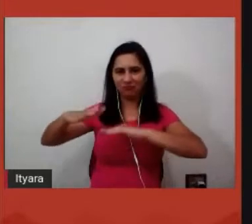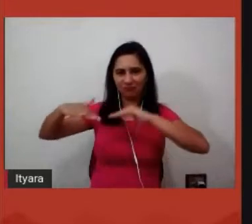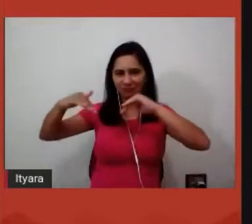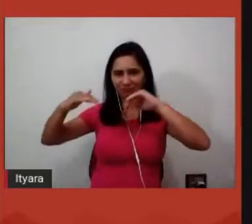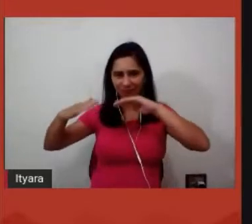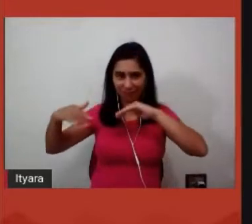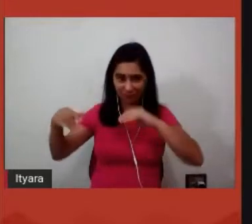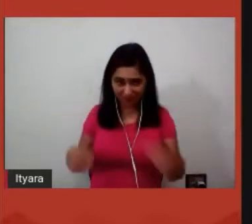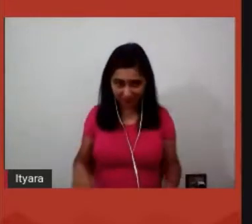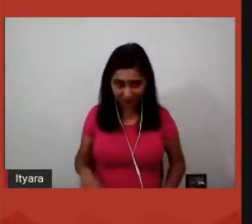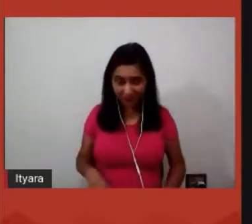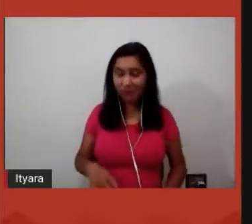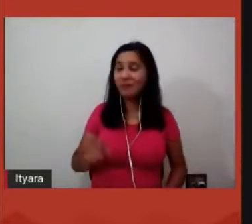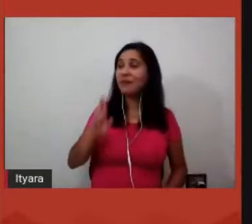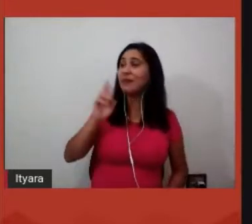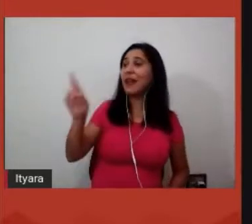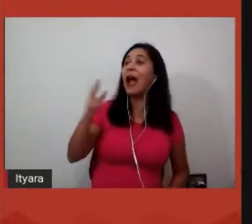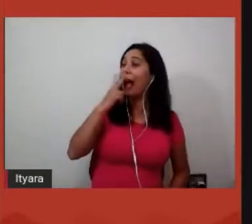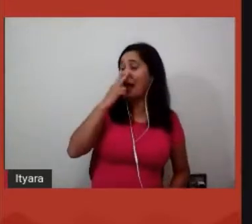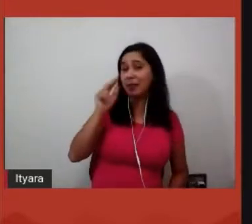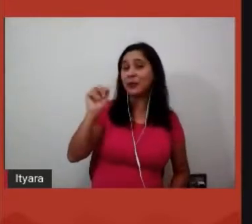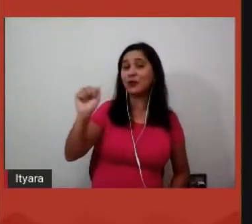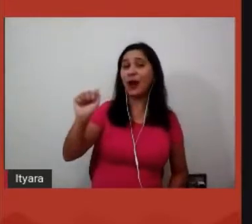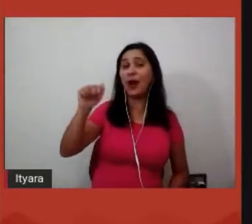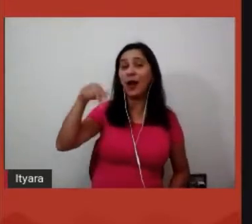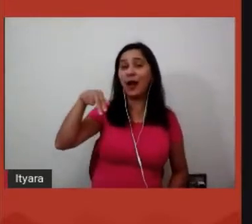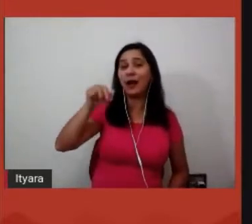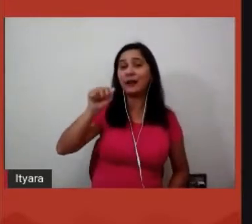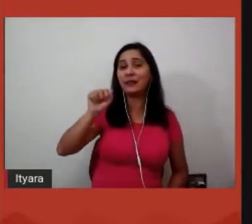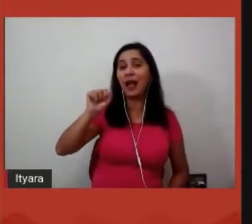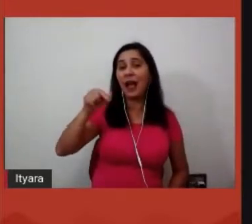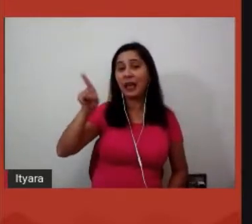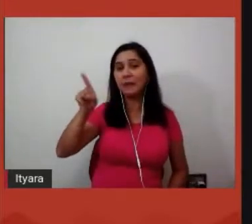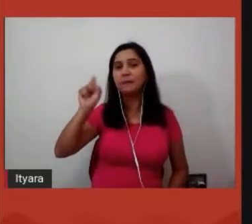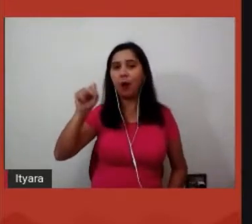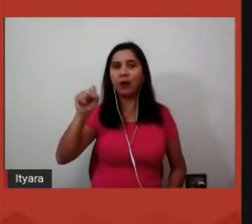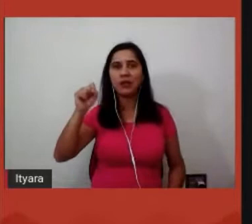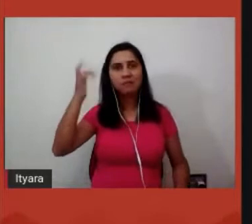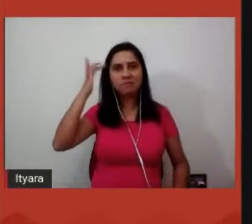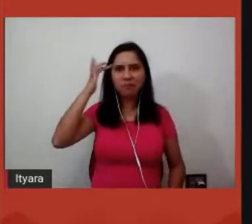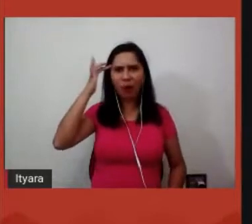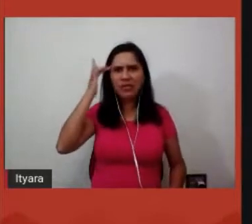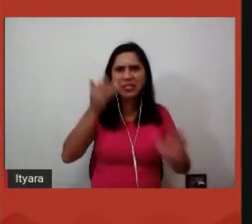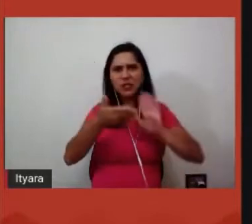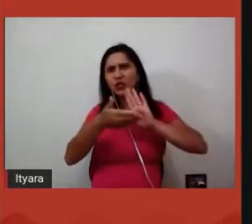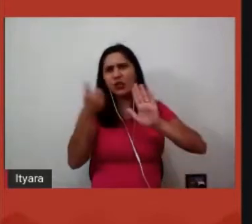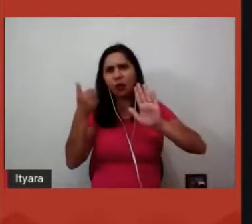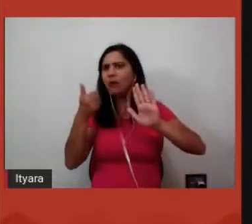Eu acho que a Anaí poderia recolocar aquela hipótese dela, viu? Não descartar, não.